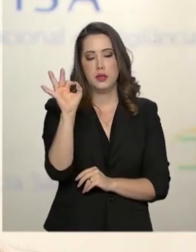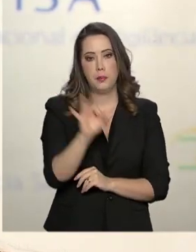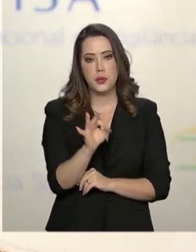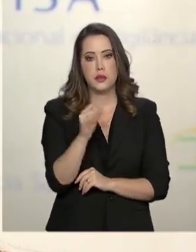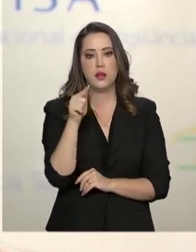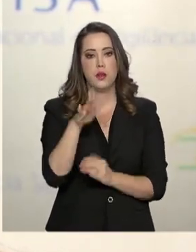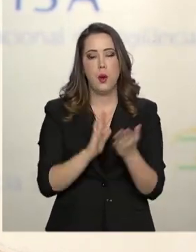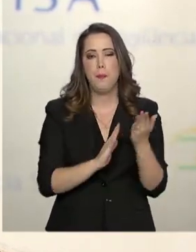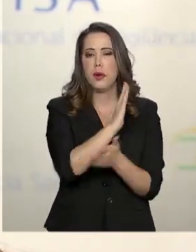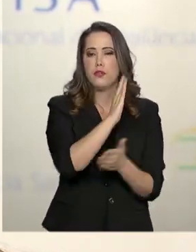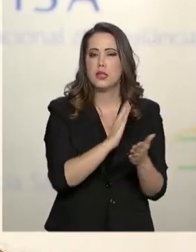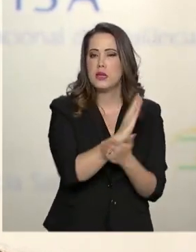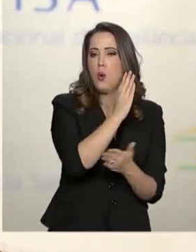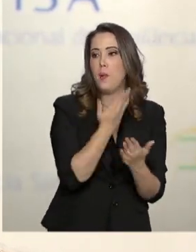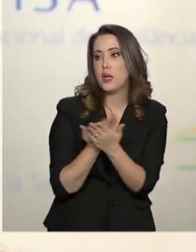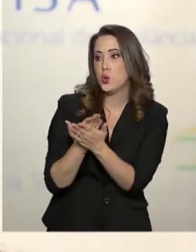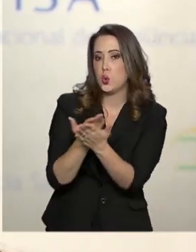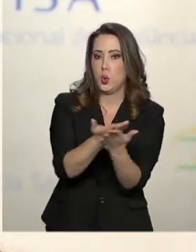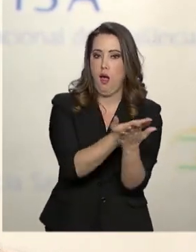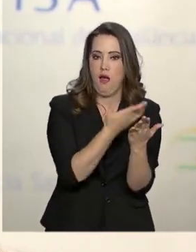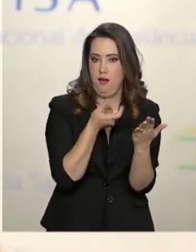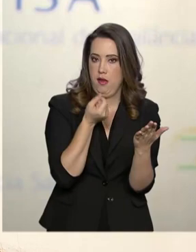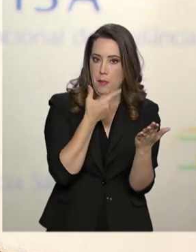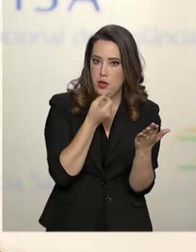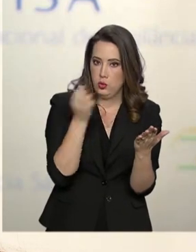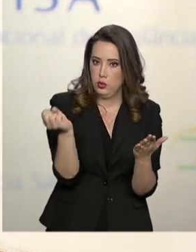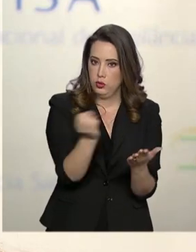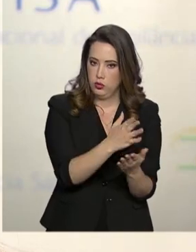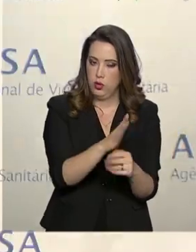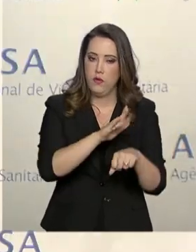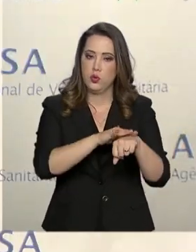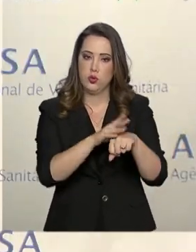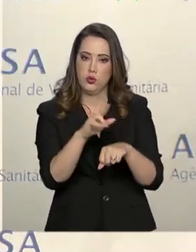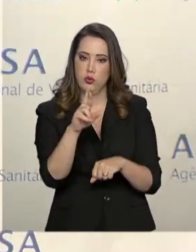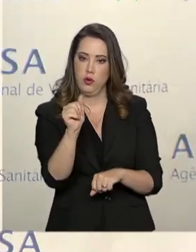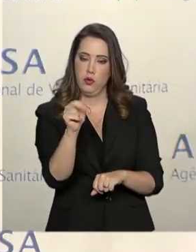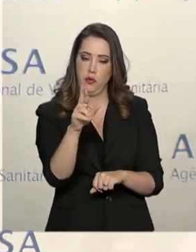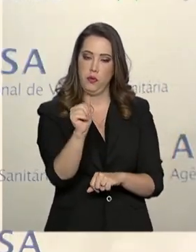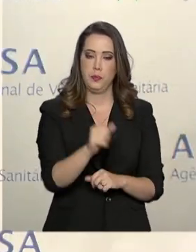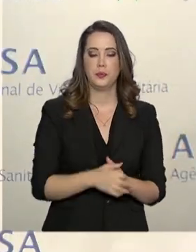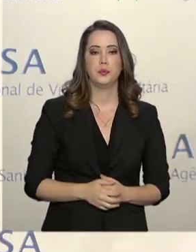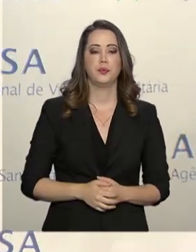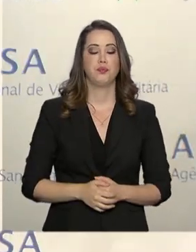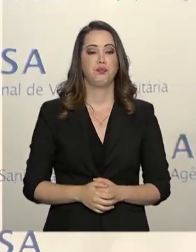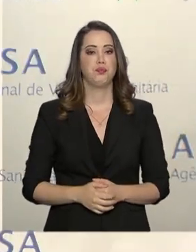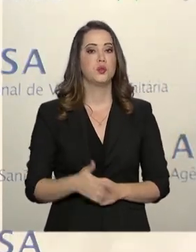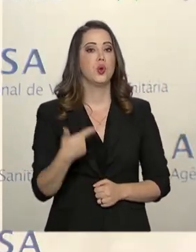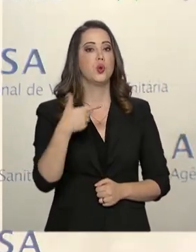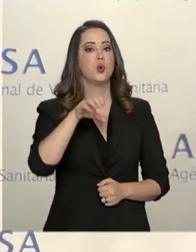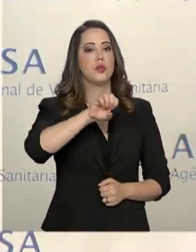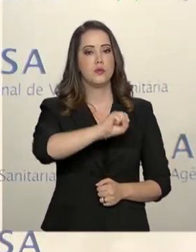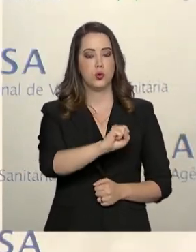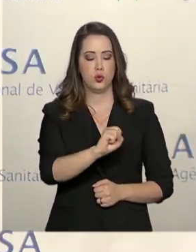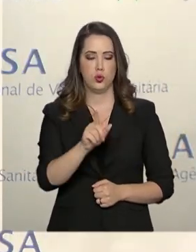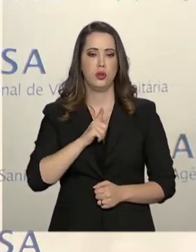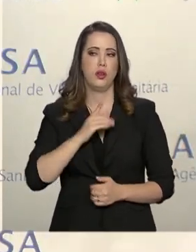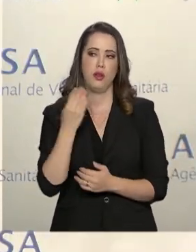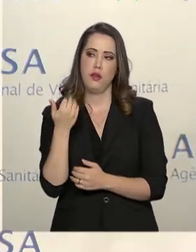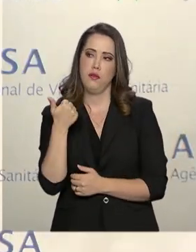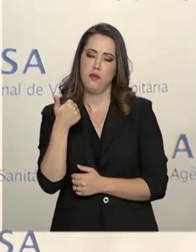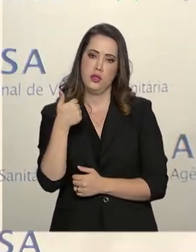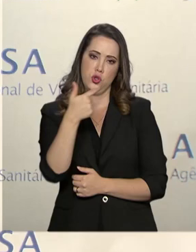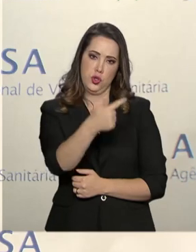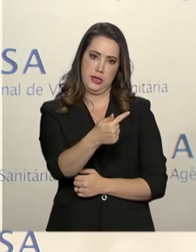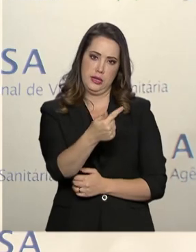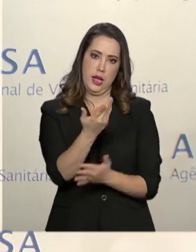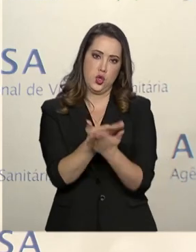aprovações para estudos clínicos relacionados a doenças raras. Em 2018, foram aprovados 17 estudos clínicos de